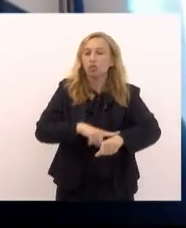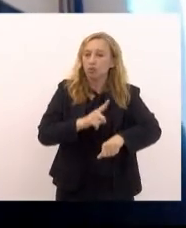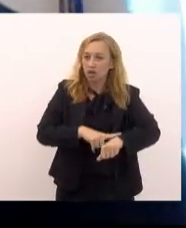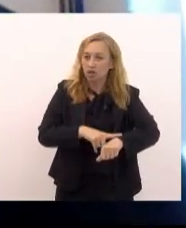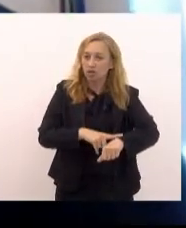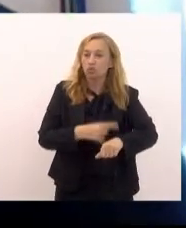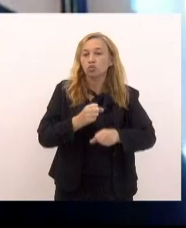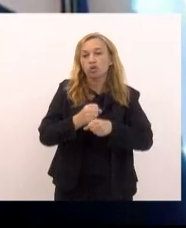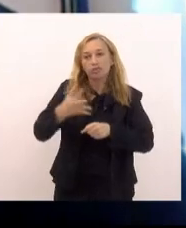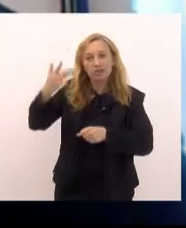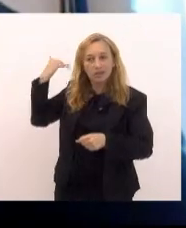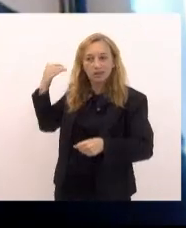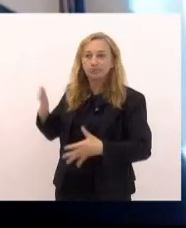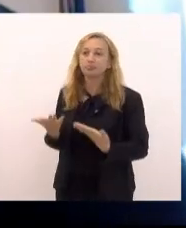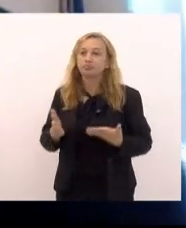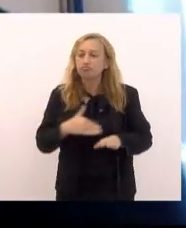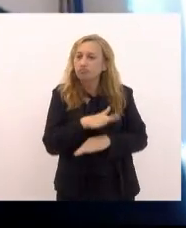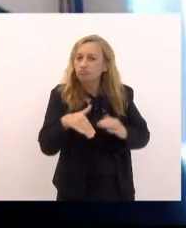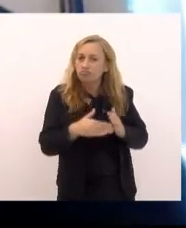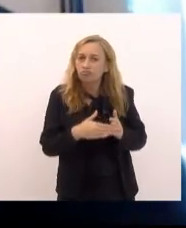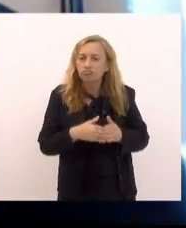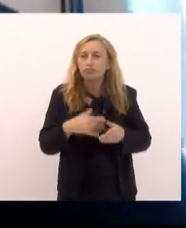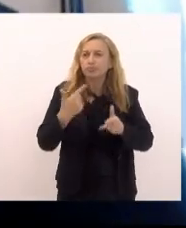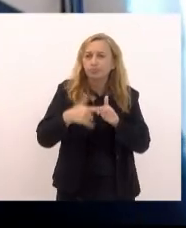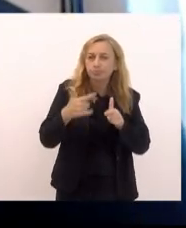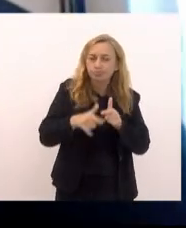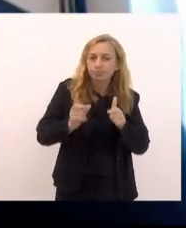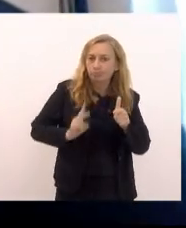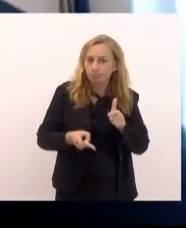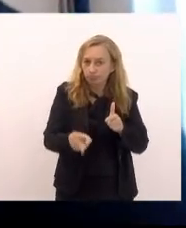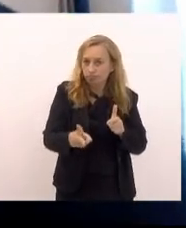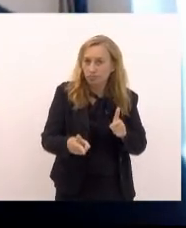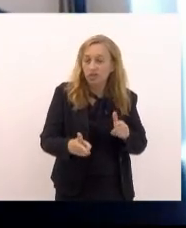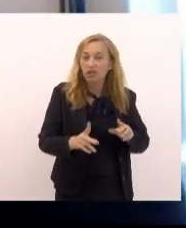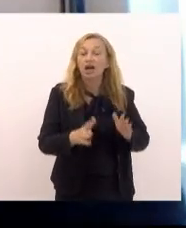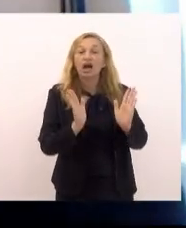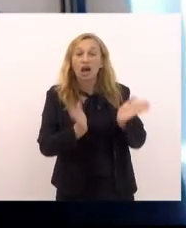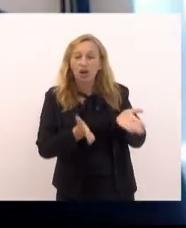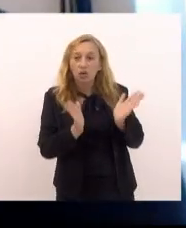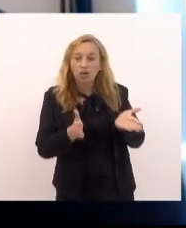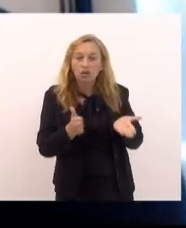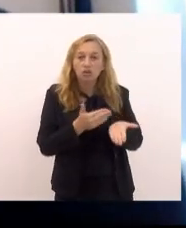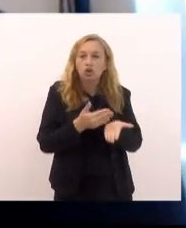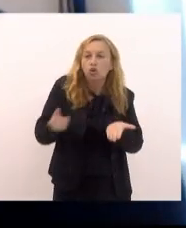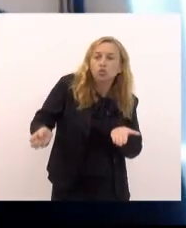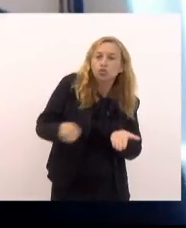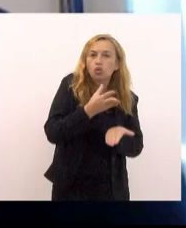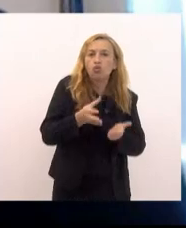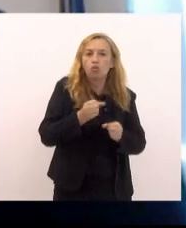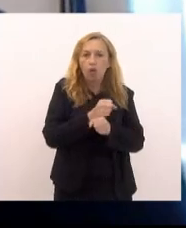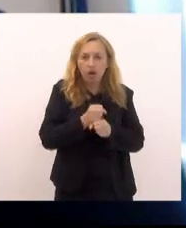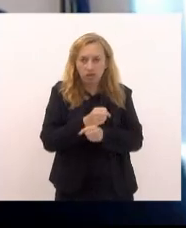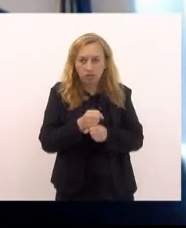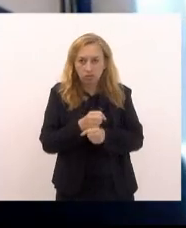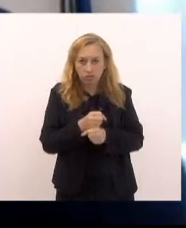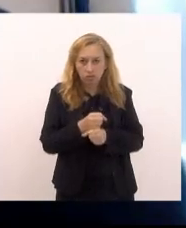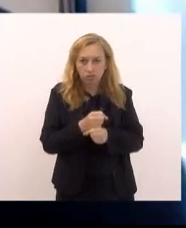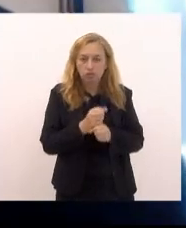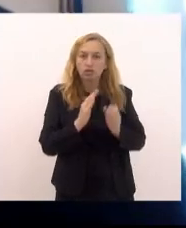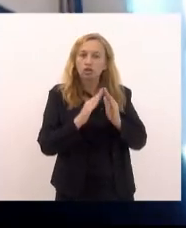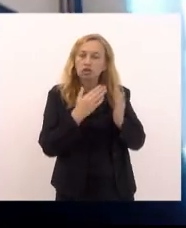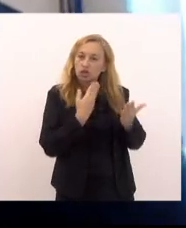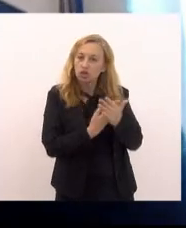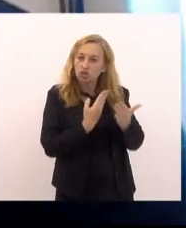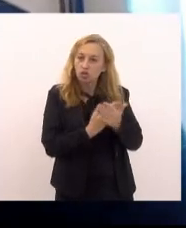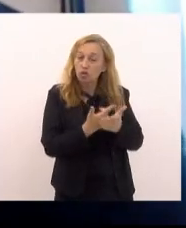do ano passado. Todos os outros problemas permaneceram. A gente agora começa um novo ano letivo e os